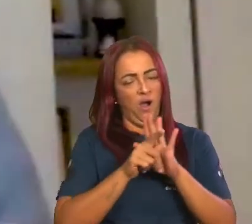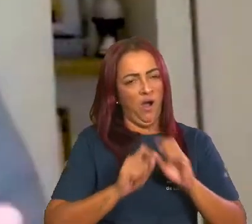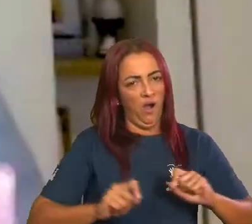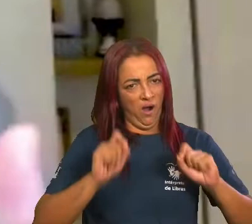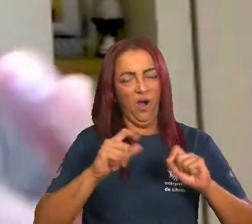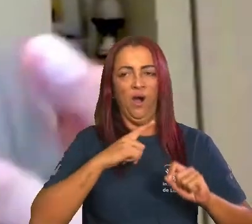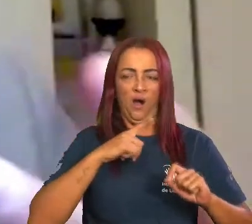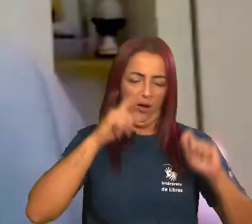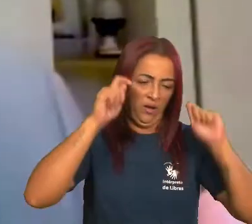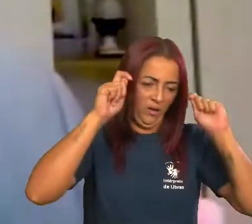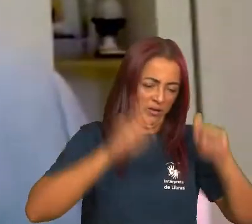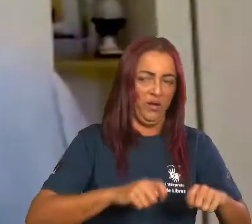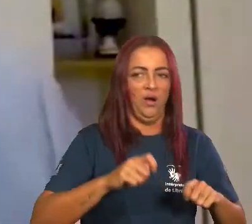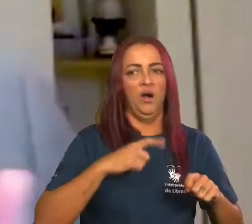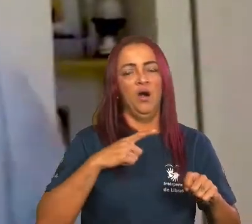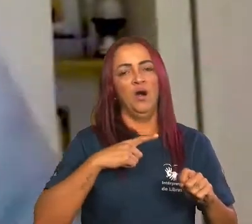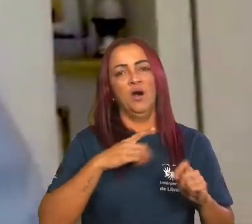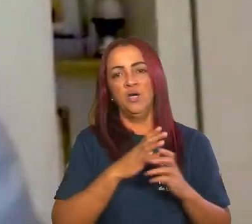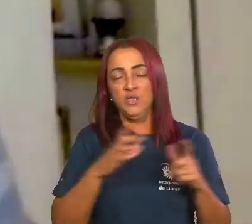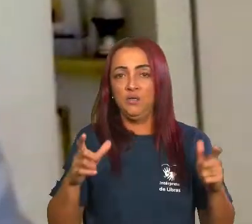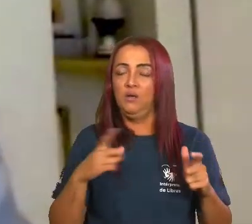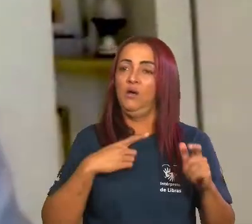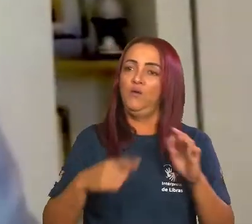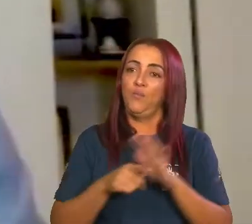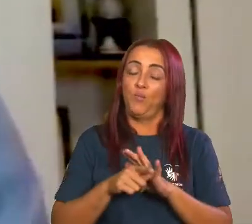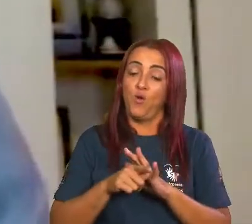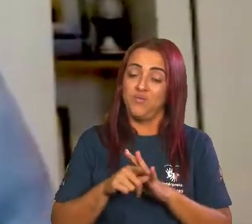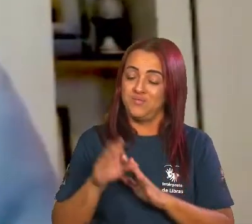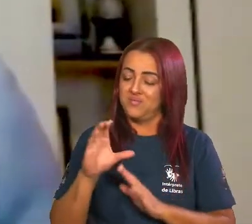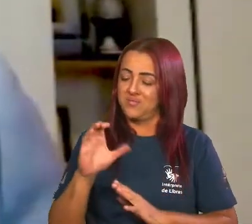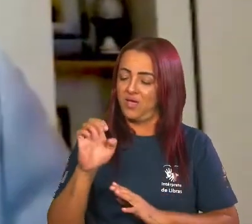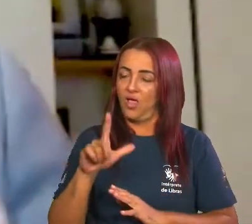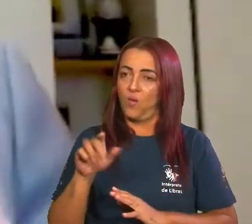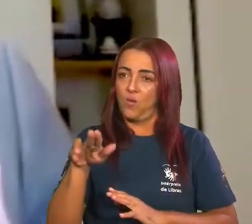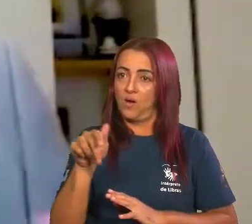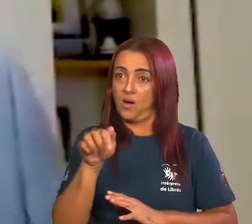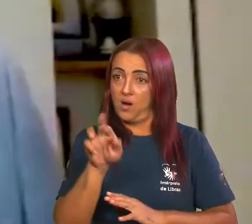enzimática, terapia gênica, terapia celular